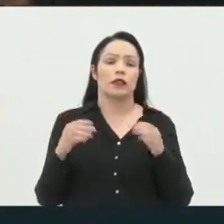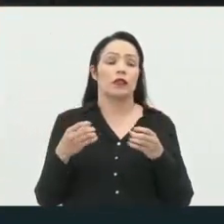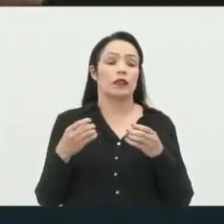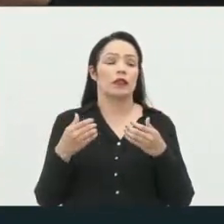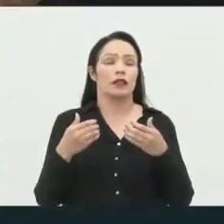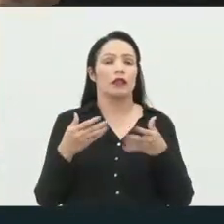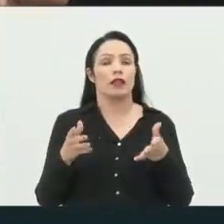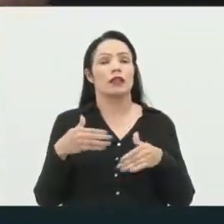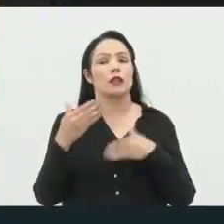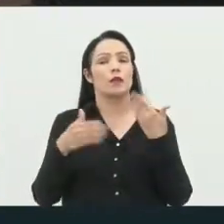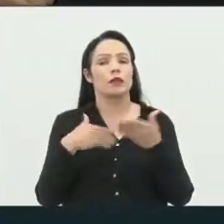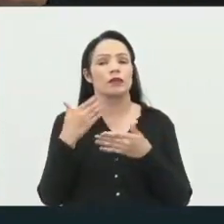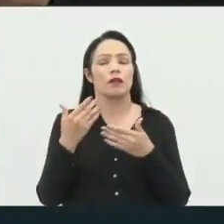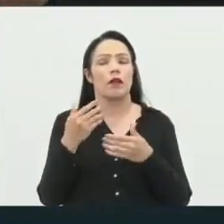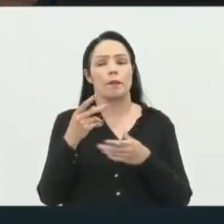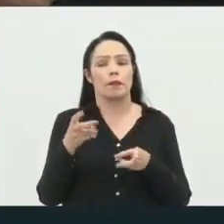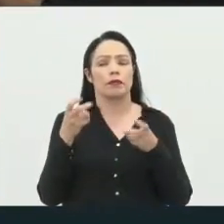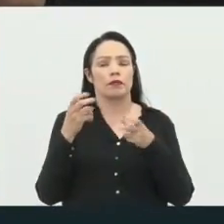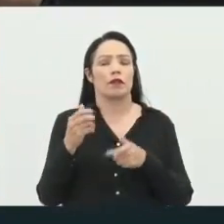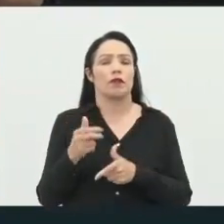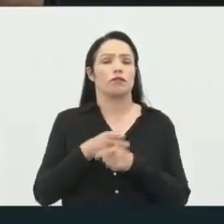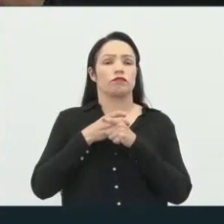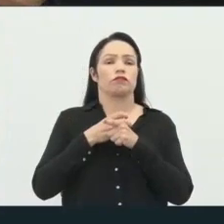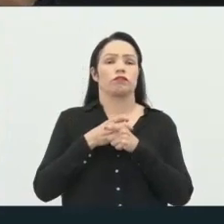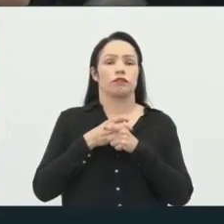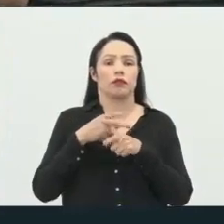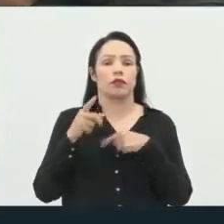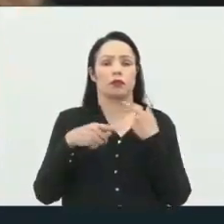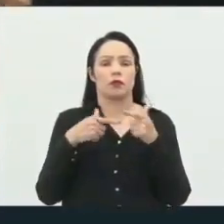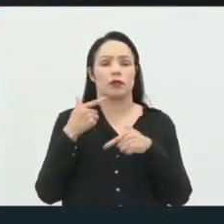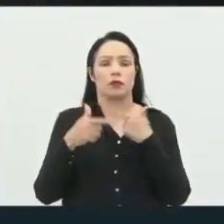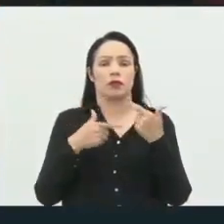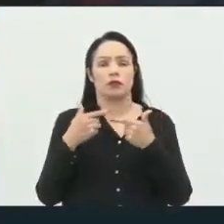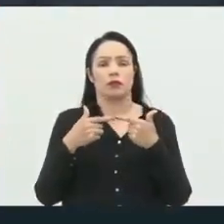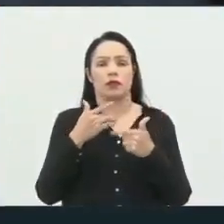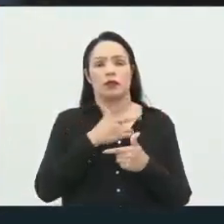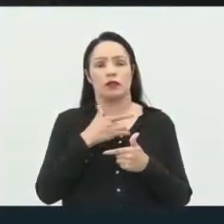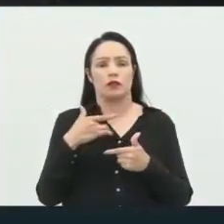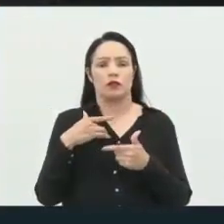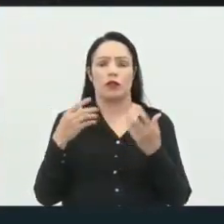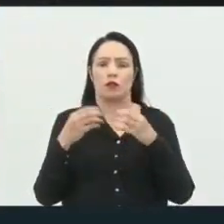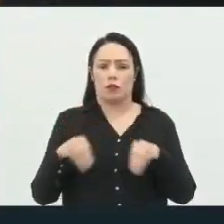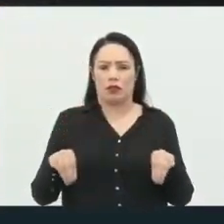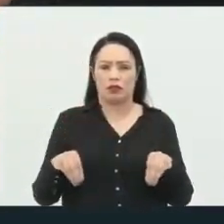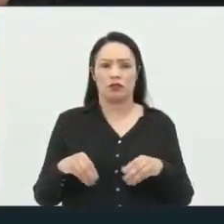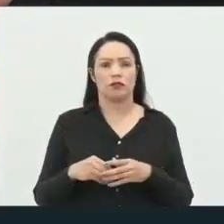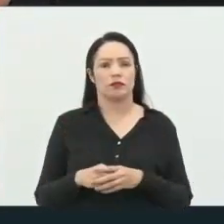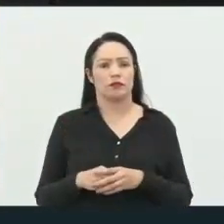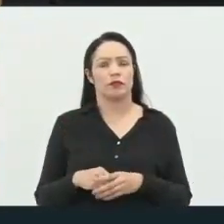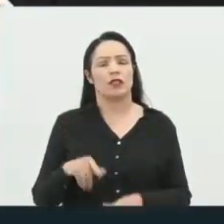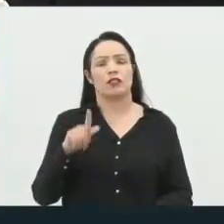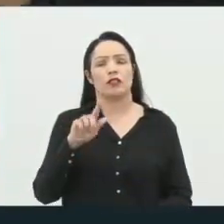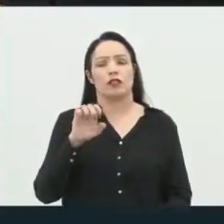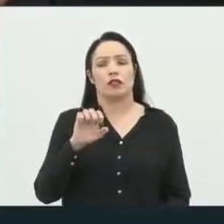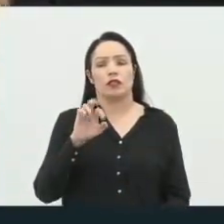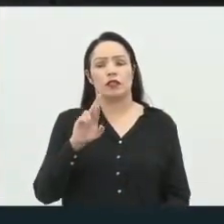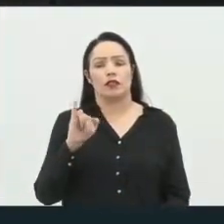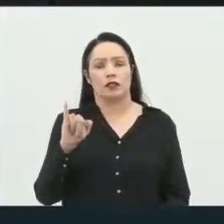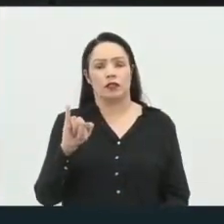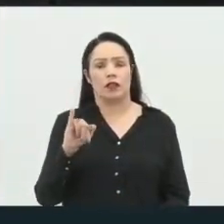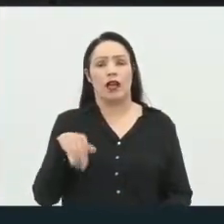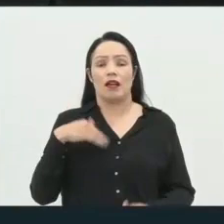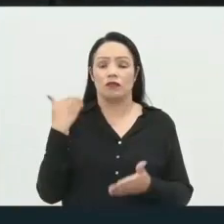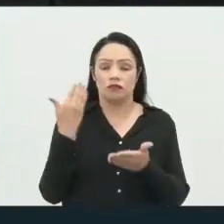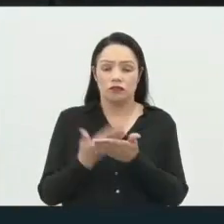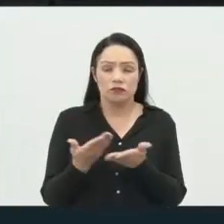para que os profissionais da Saúde ficasse do prejuízo profissionais do Instituto geria até hoje estão lutando